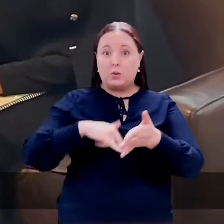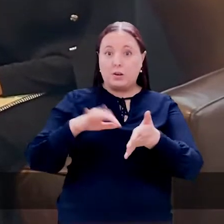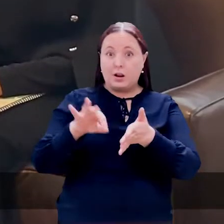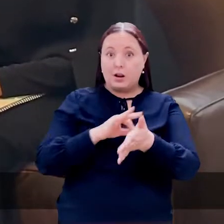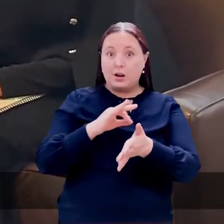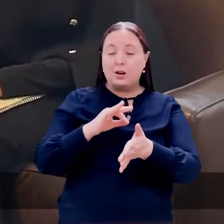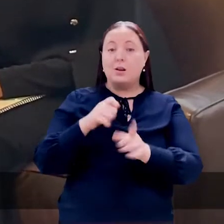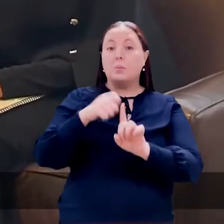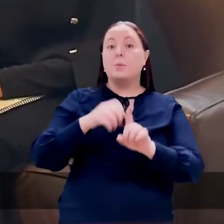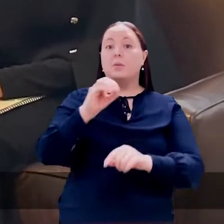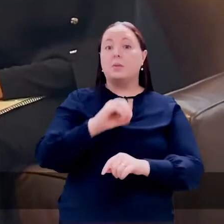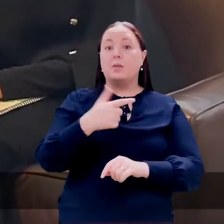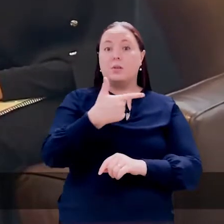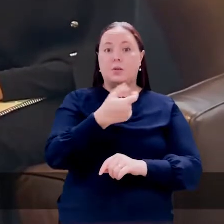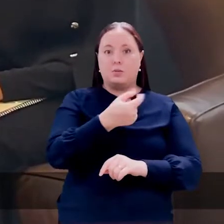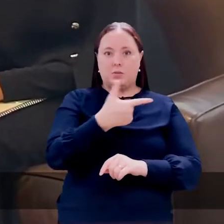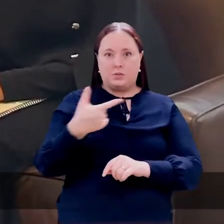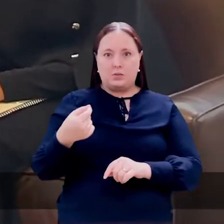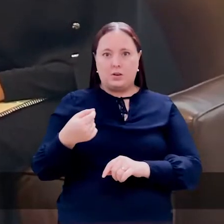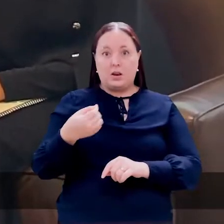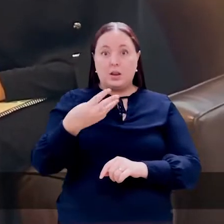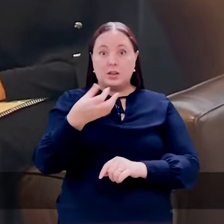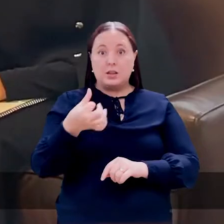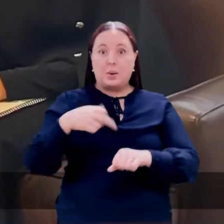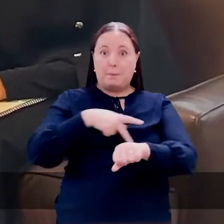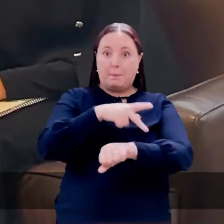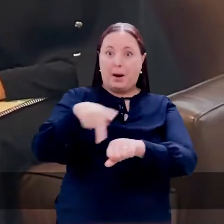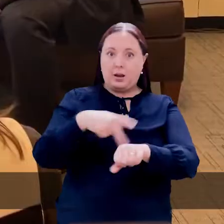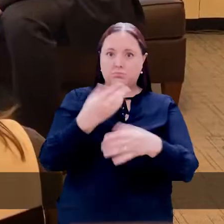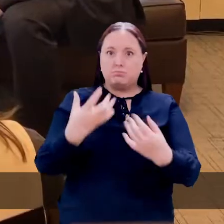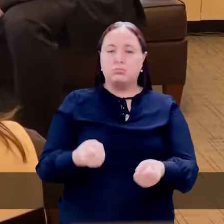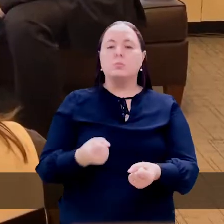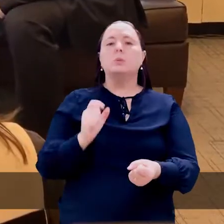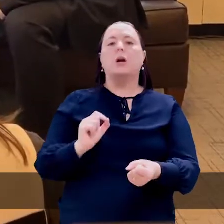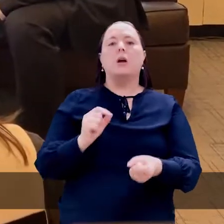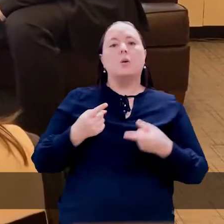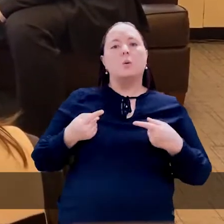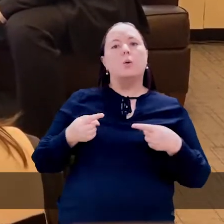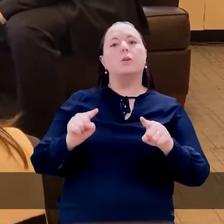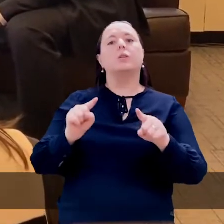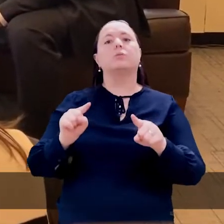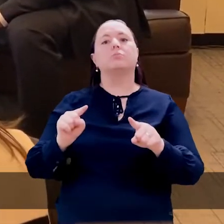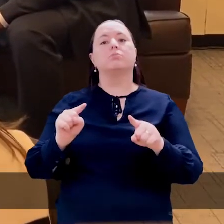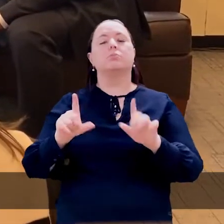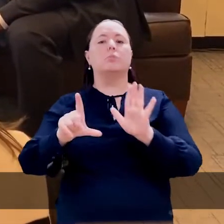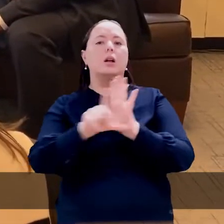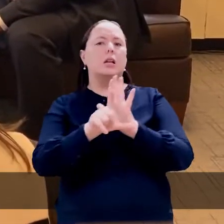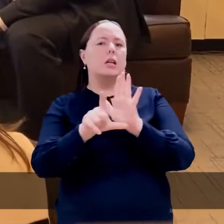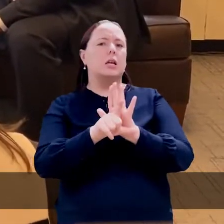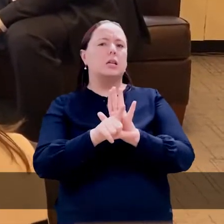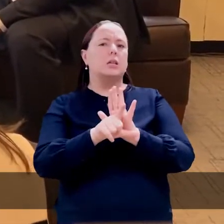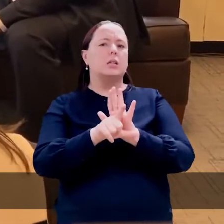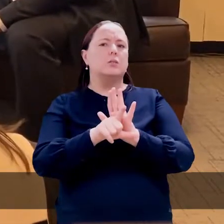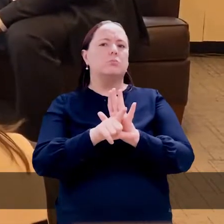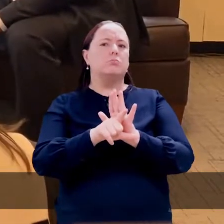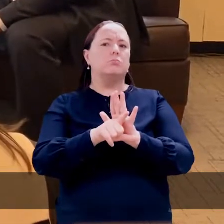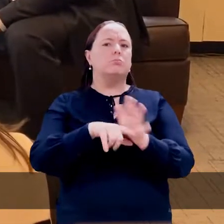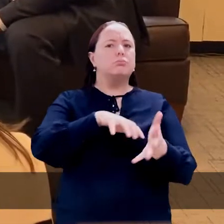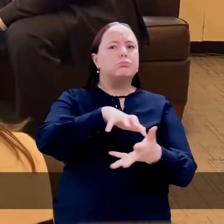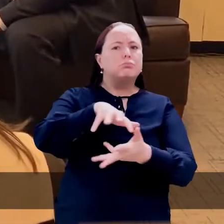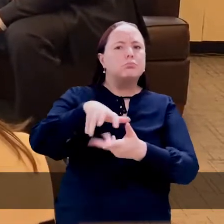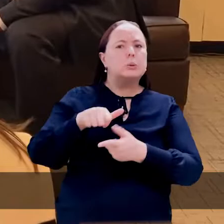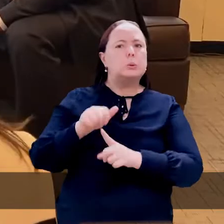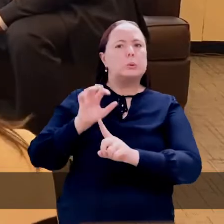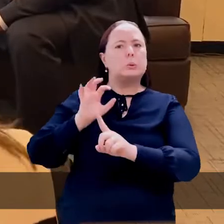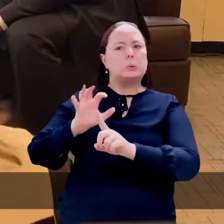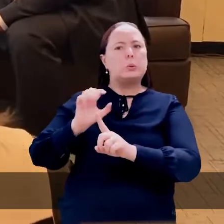assinado em outubro de 2020, no qual 36 países afirmam que são contrários à adoção de leis internacionais